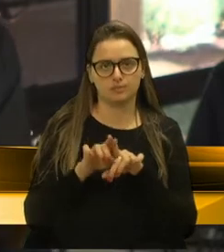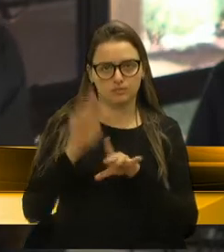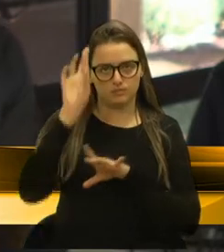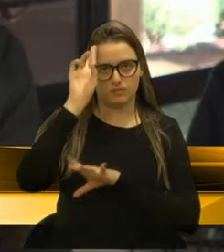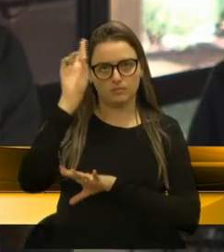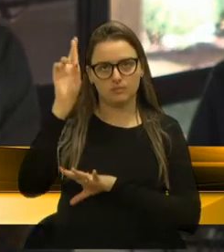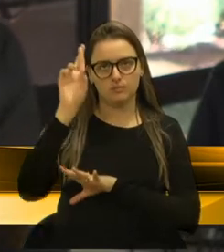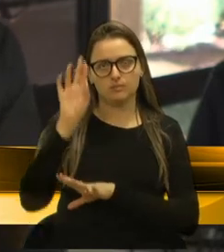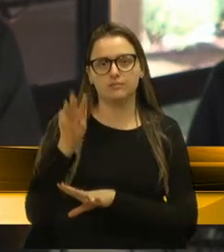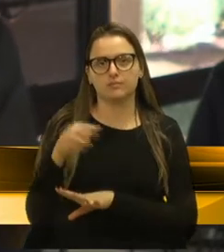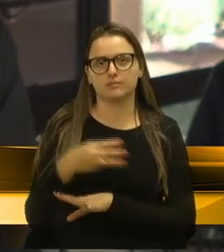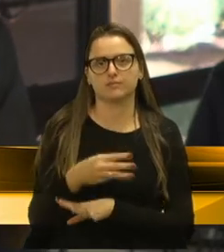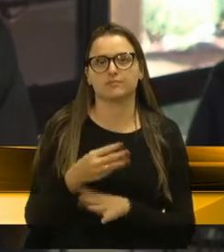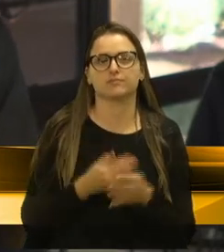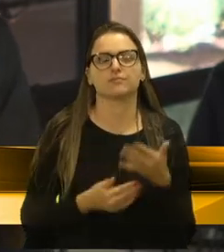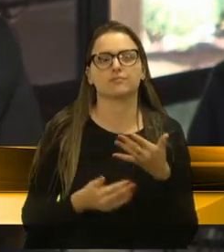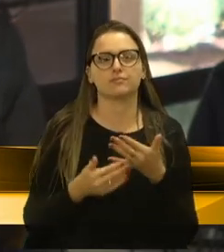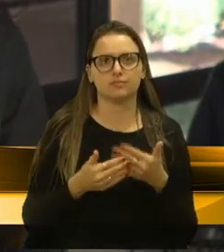Todos